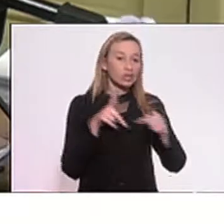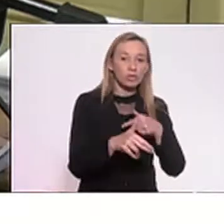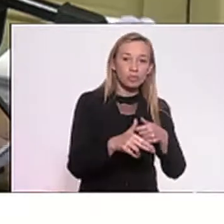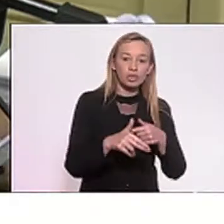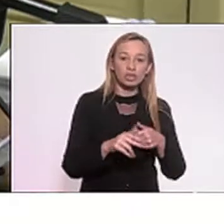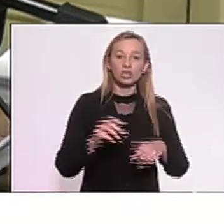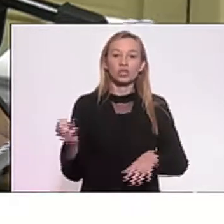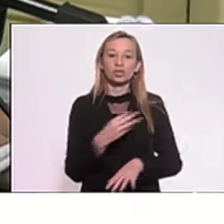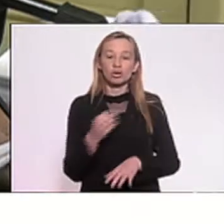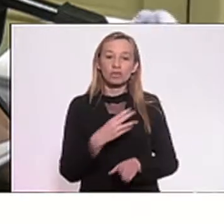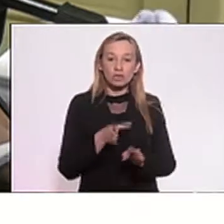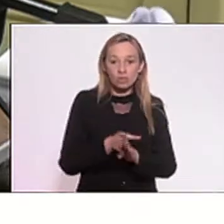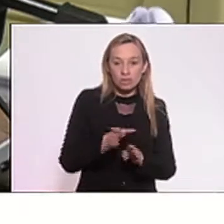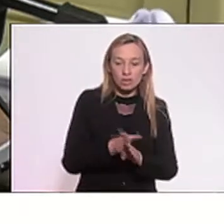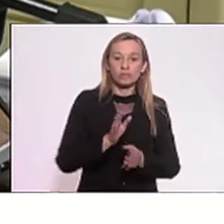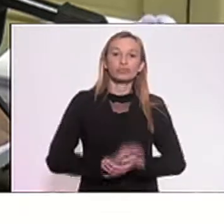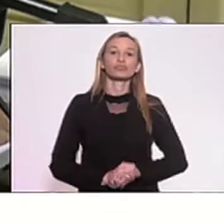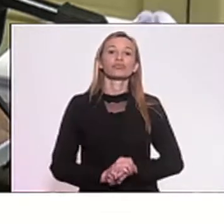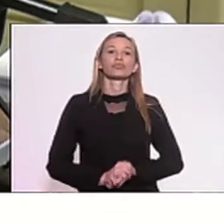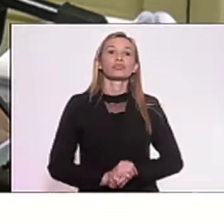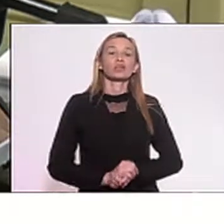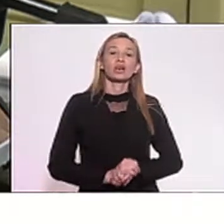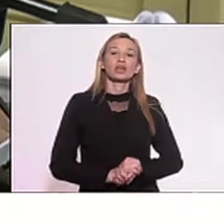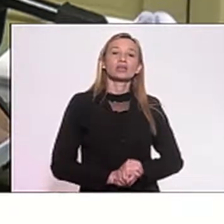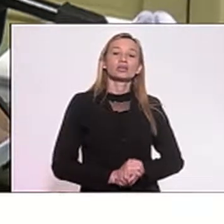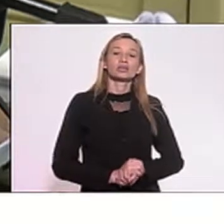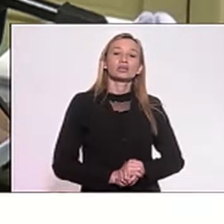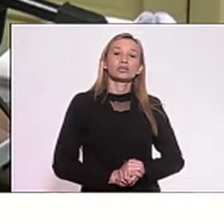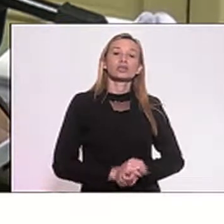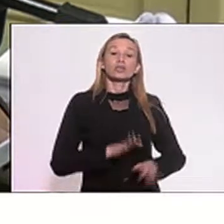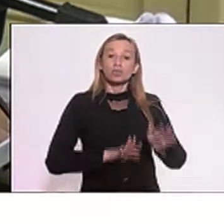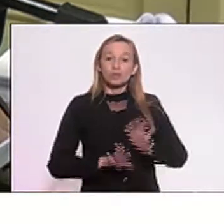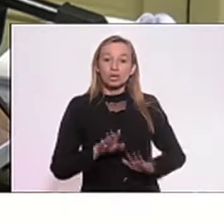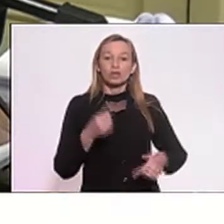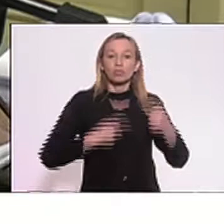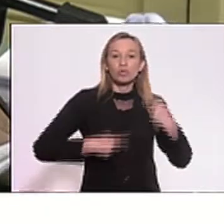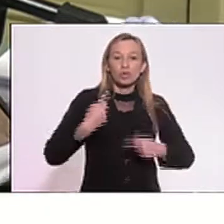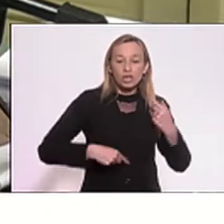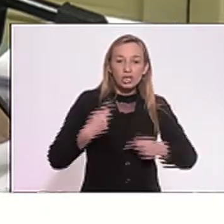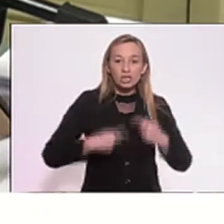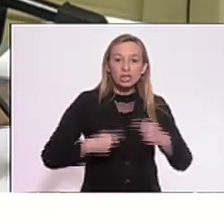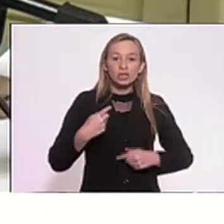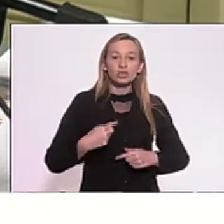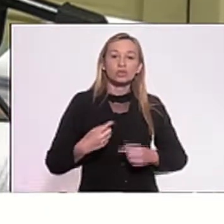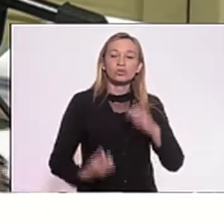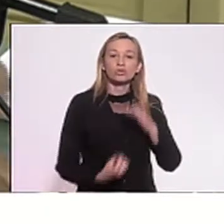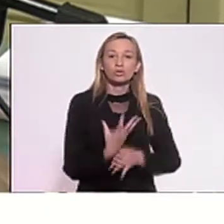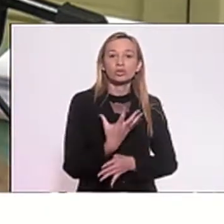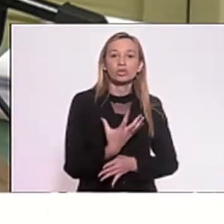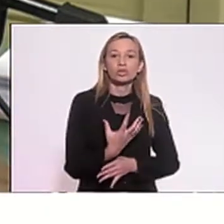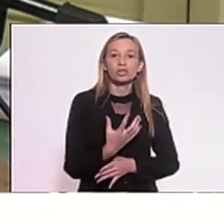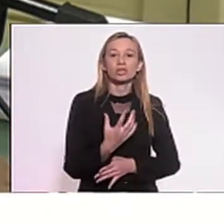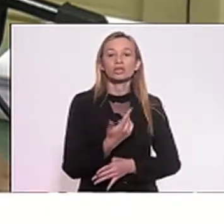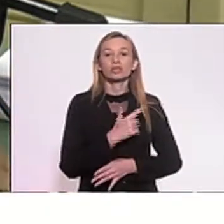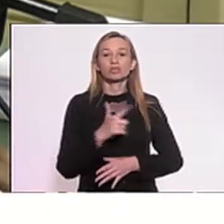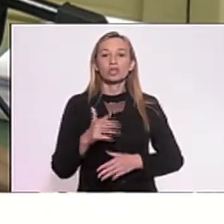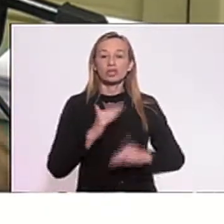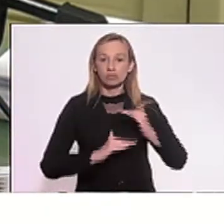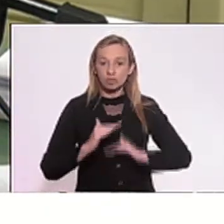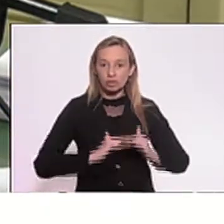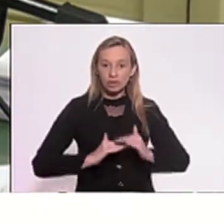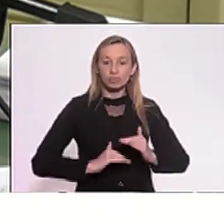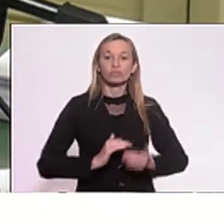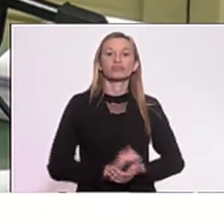de novas orientações. Assegurar a permanência de políticas instituídas para que não exista os retrocessos.